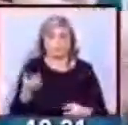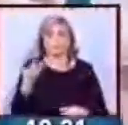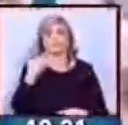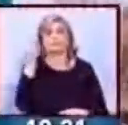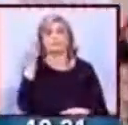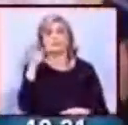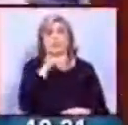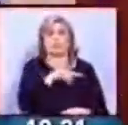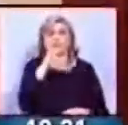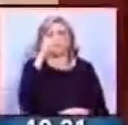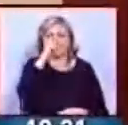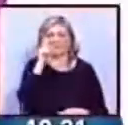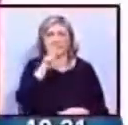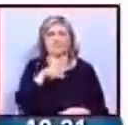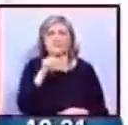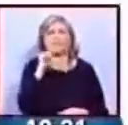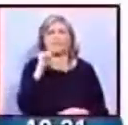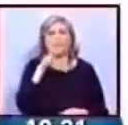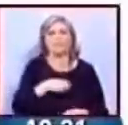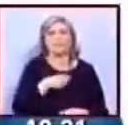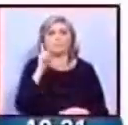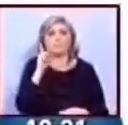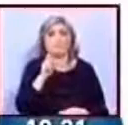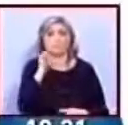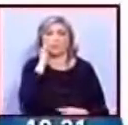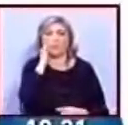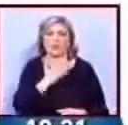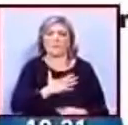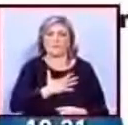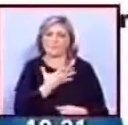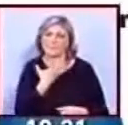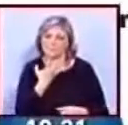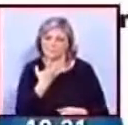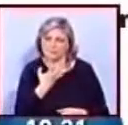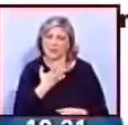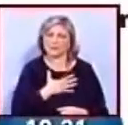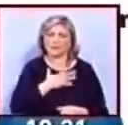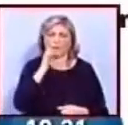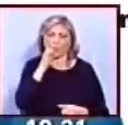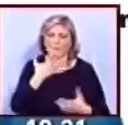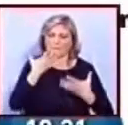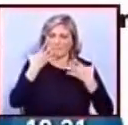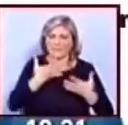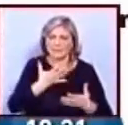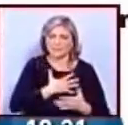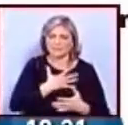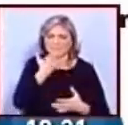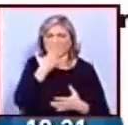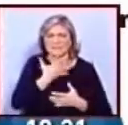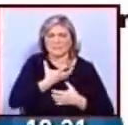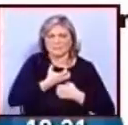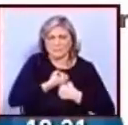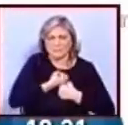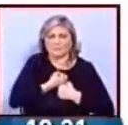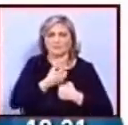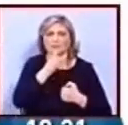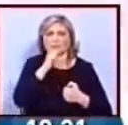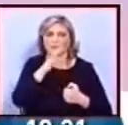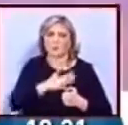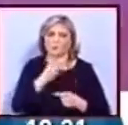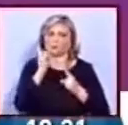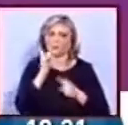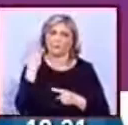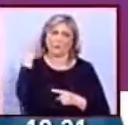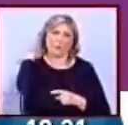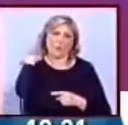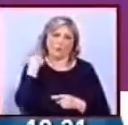os principais sintomas de um enfarte. Os sintomas são habitualmente uma dor no peito, às vezes descrita como um peso ou um aperto, pode irradiar para as costas,